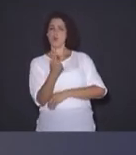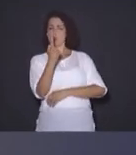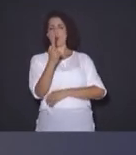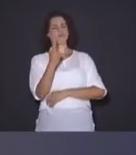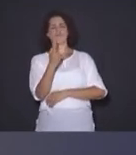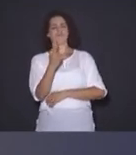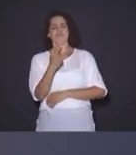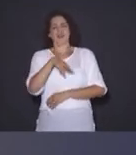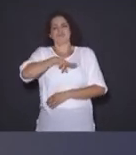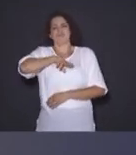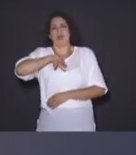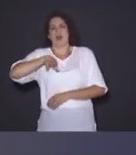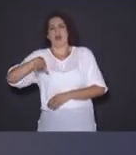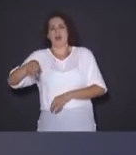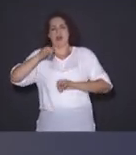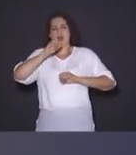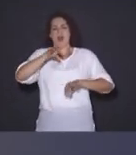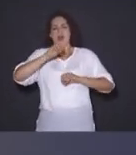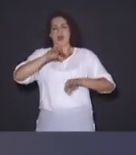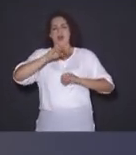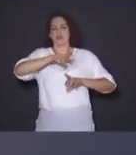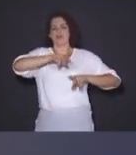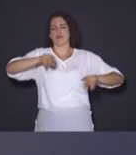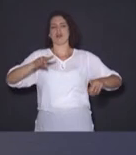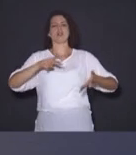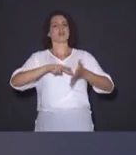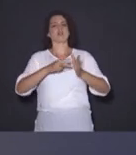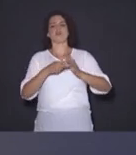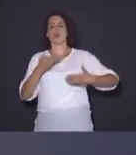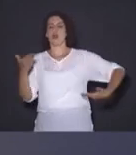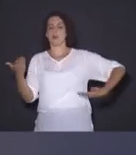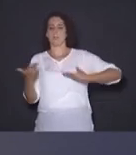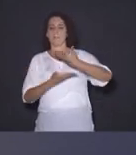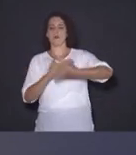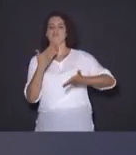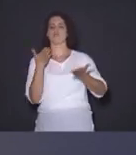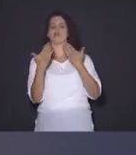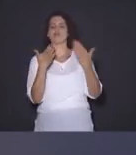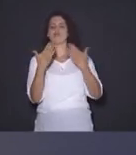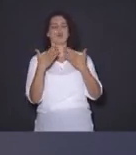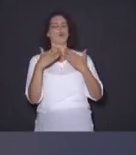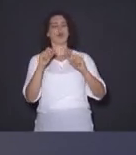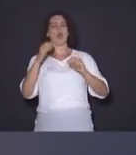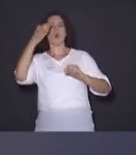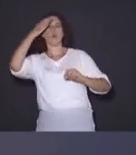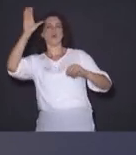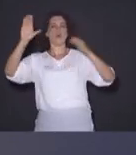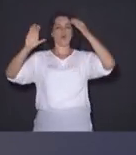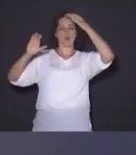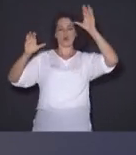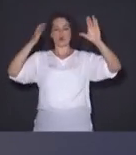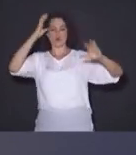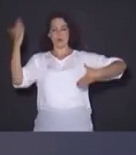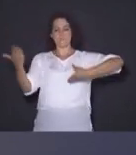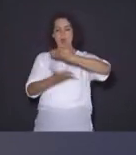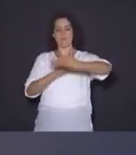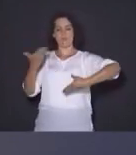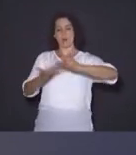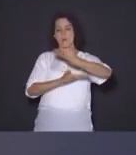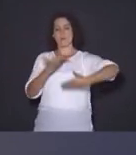falamos num diálogo permanente entre todas estas culturas entre a cultura com c maiúsculo